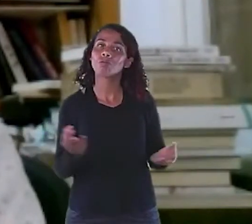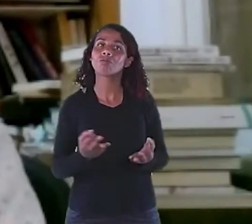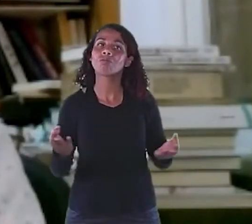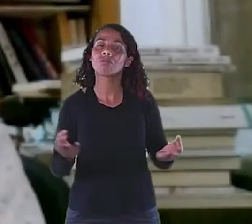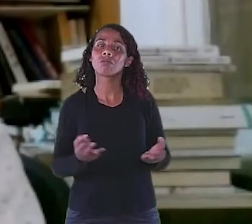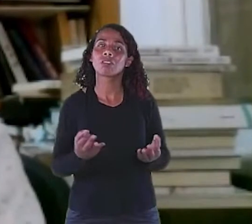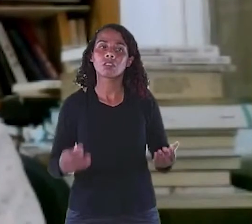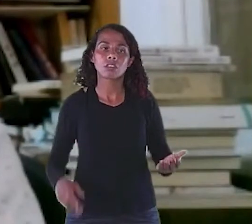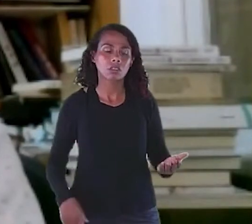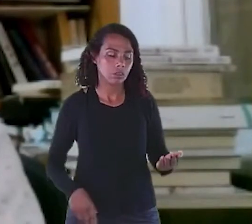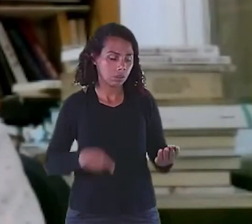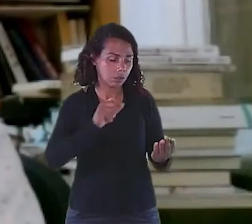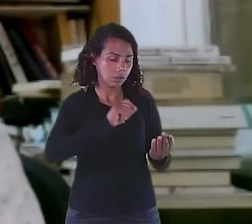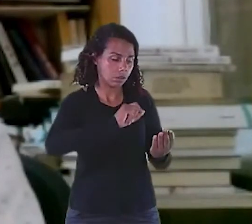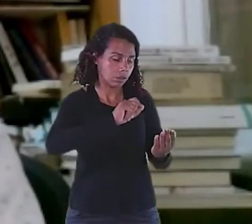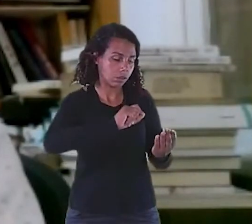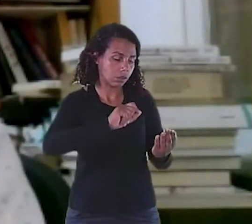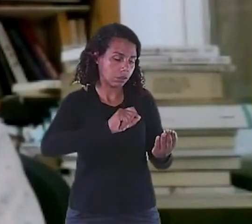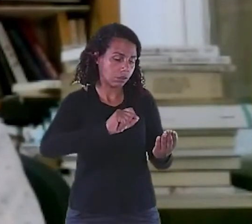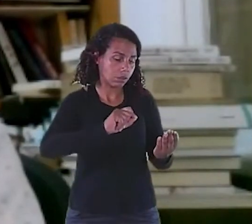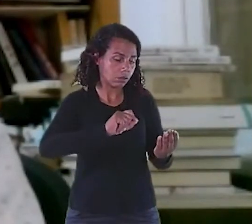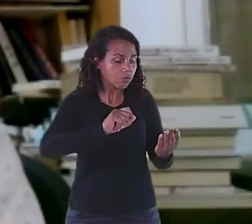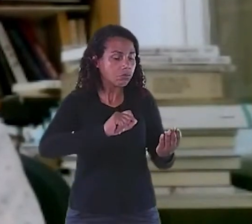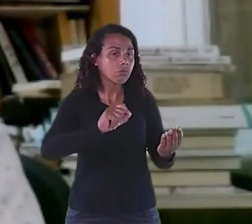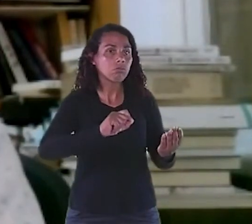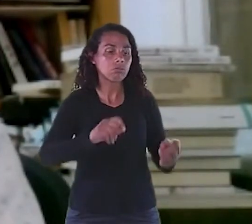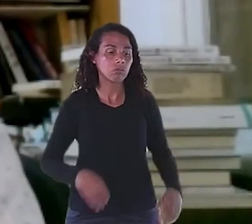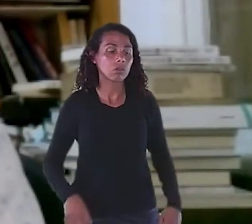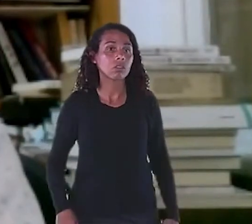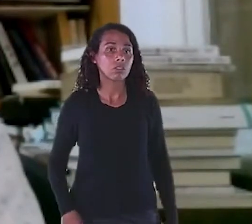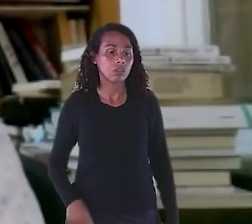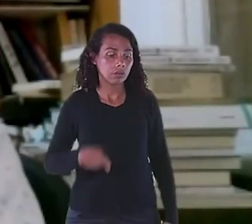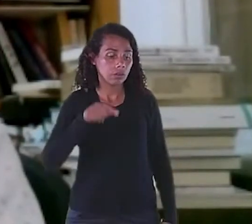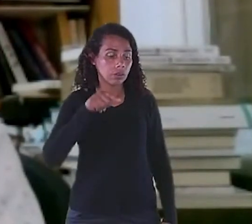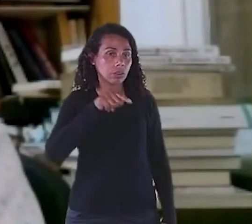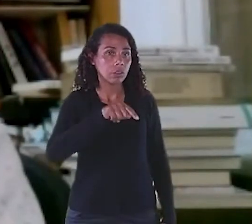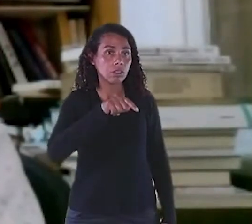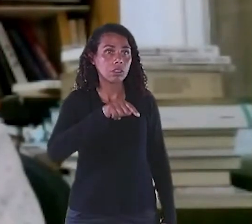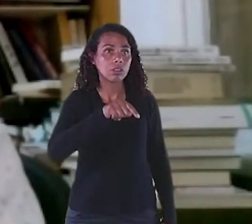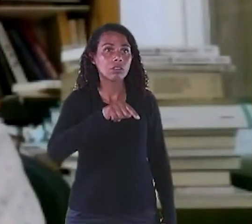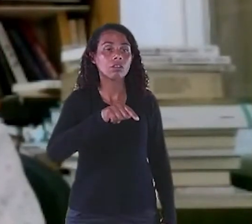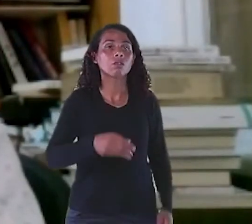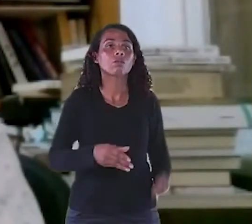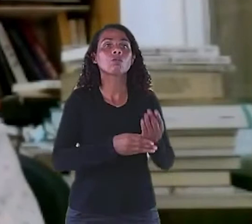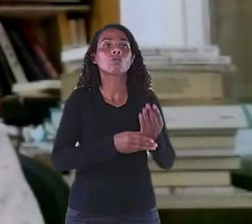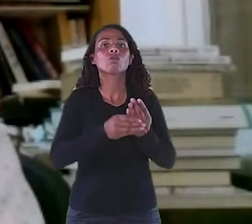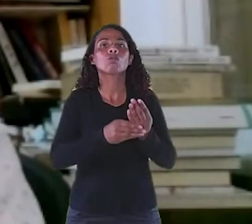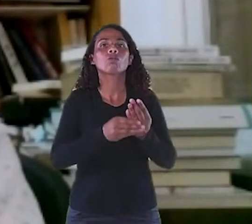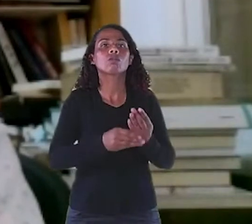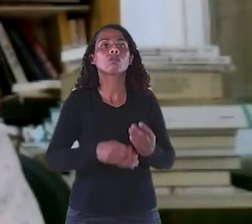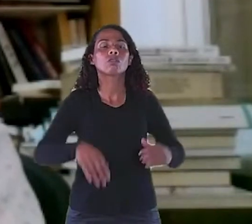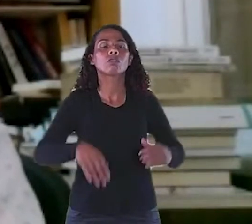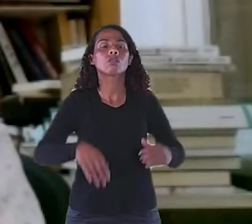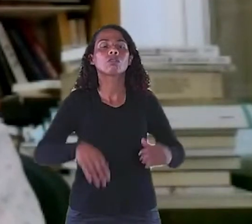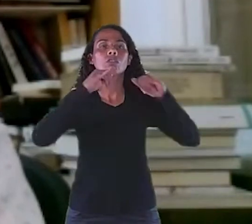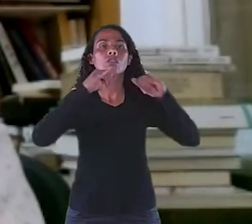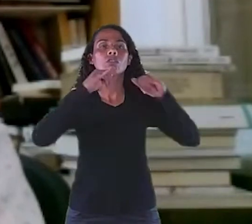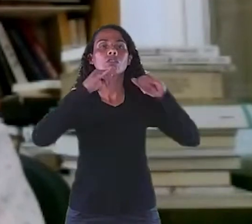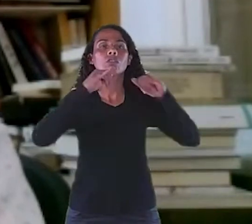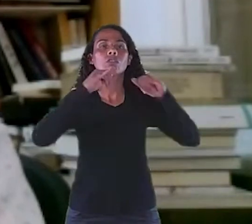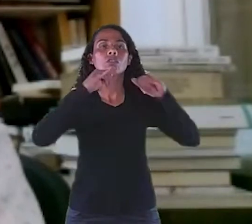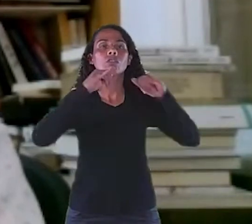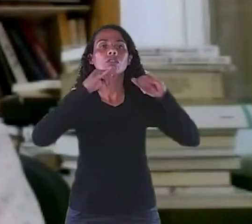essa arte vazava, né? E daí ele ter influenciado uma série de pessoas. Dante Milano,